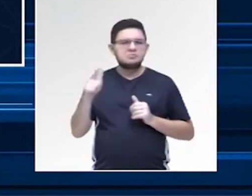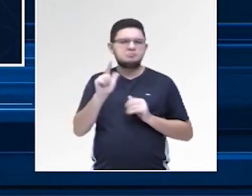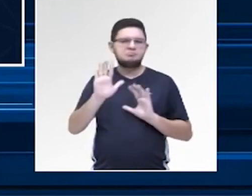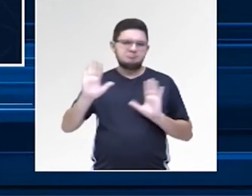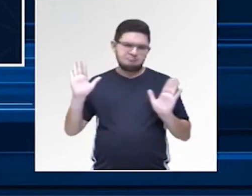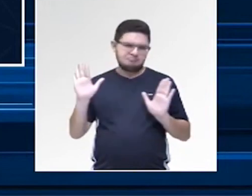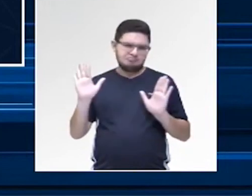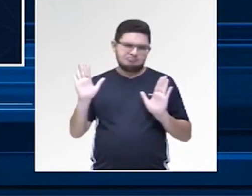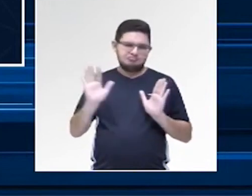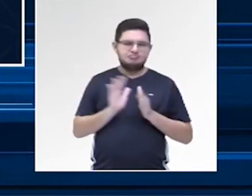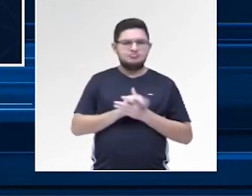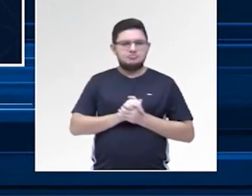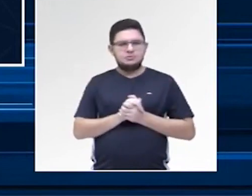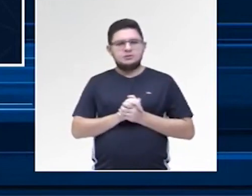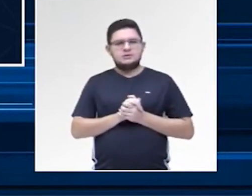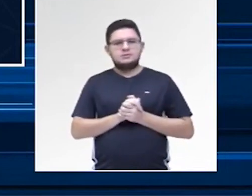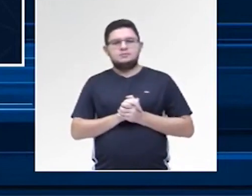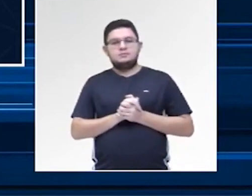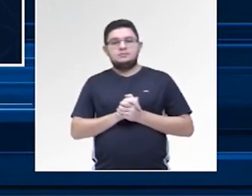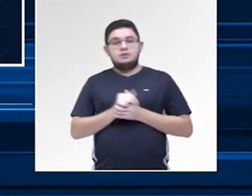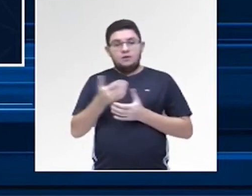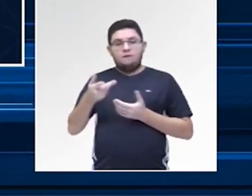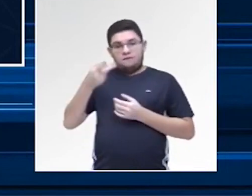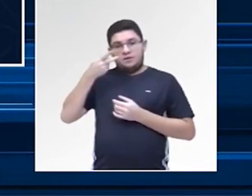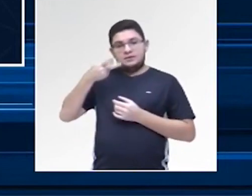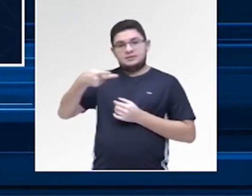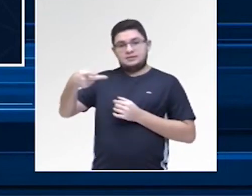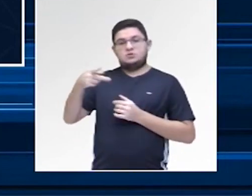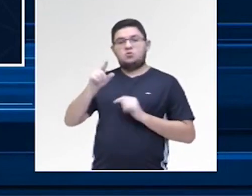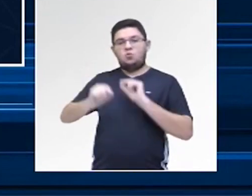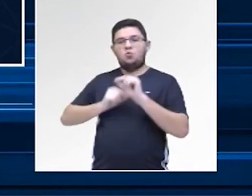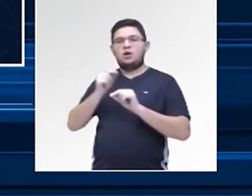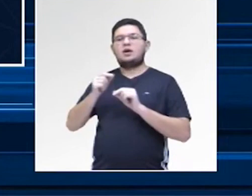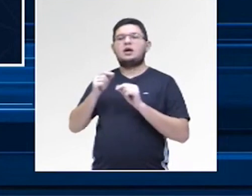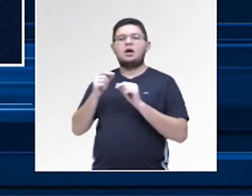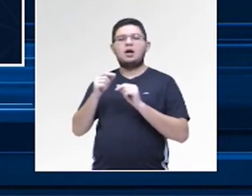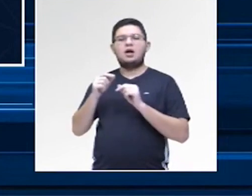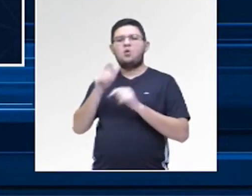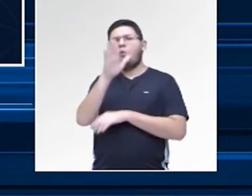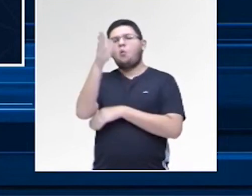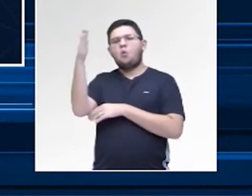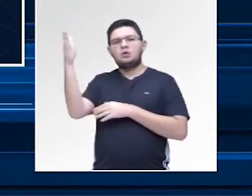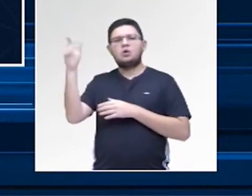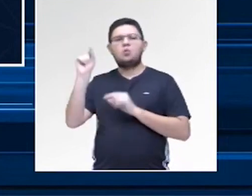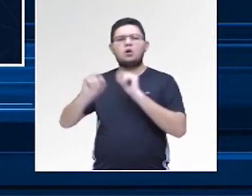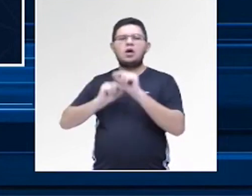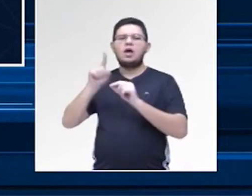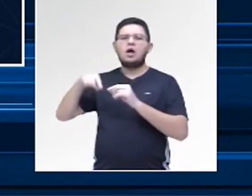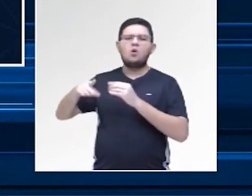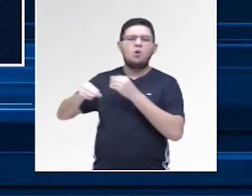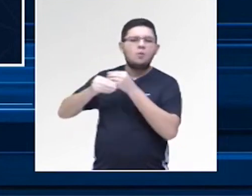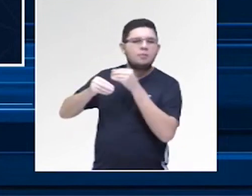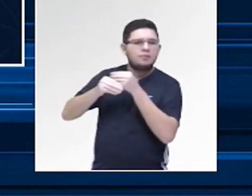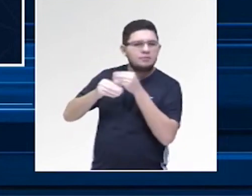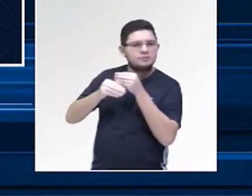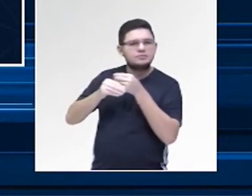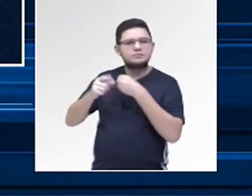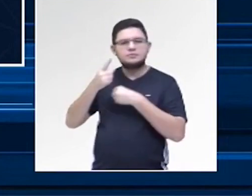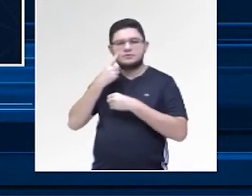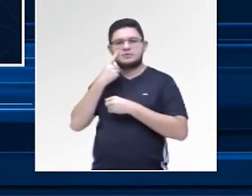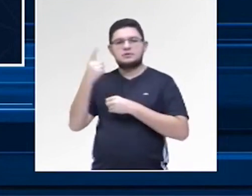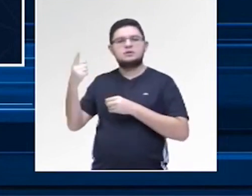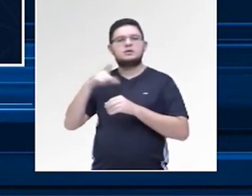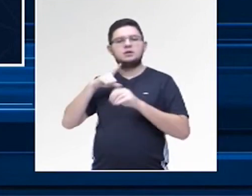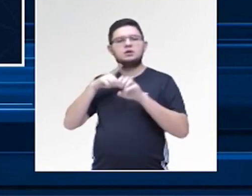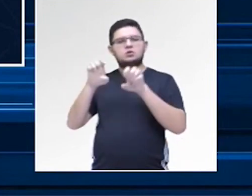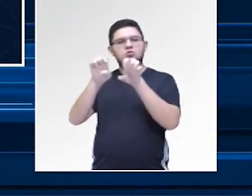O restante, to visit near the hotel, é o complemento. Então você percebe que segue esse complemento, essa